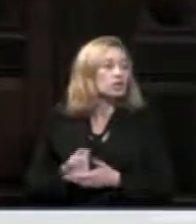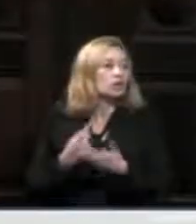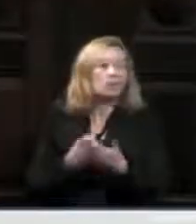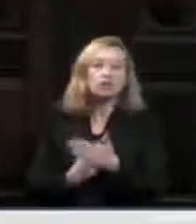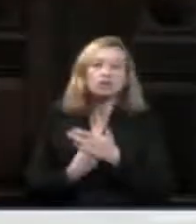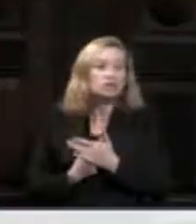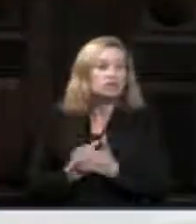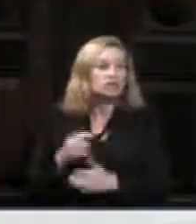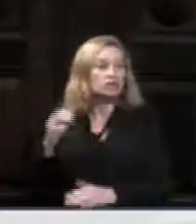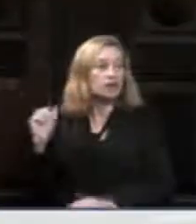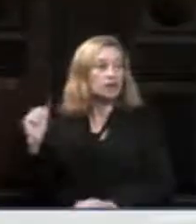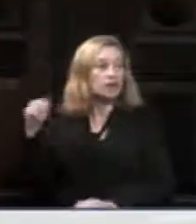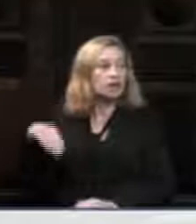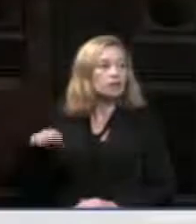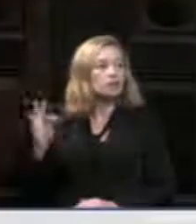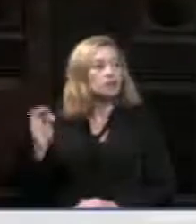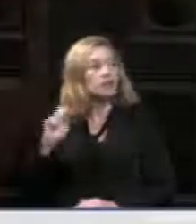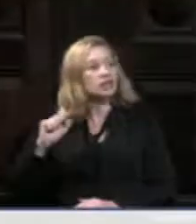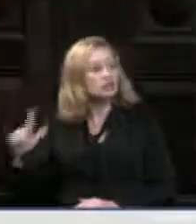cidadão nativo.